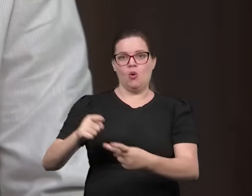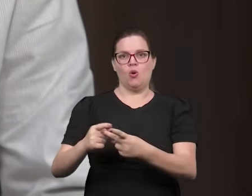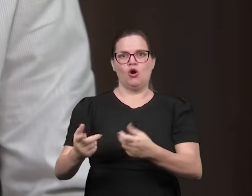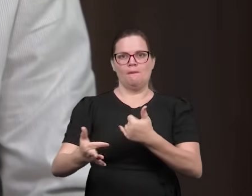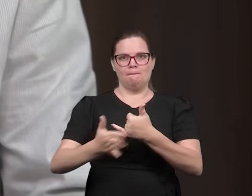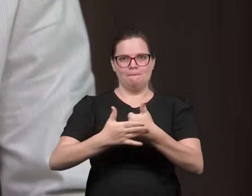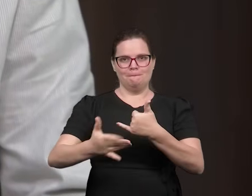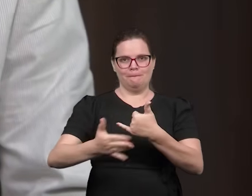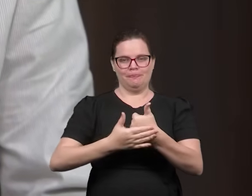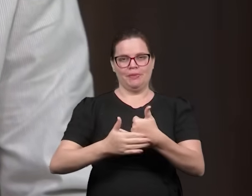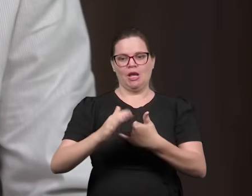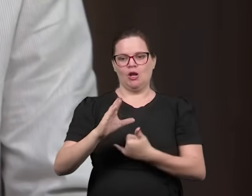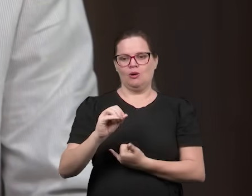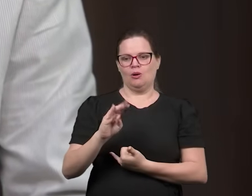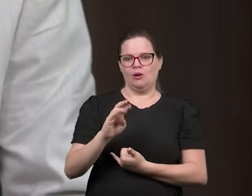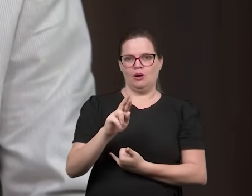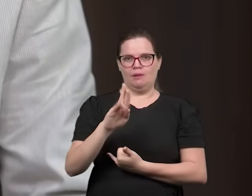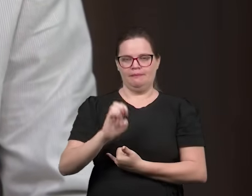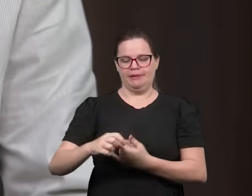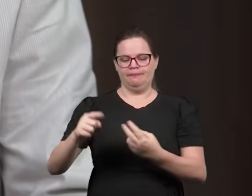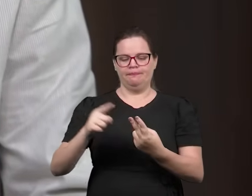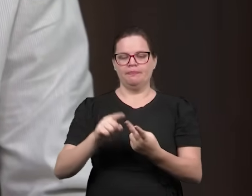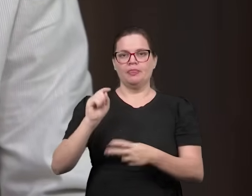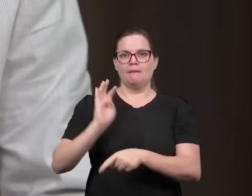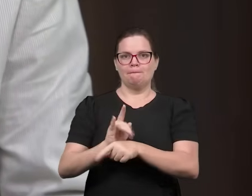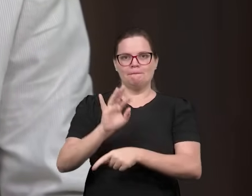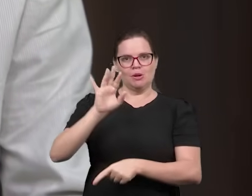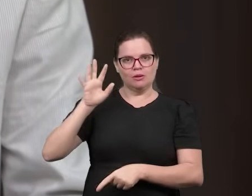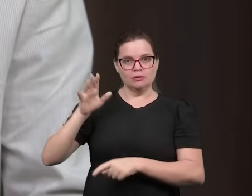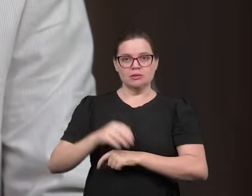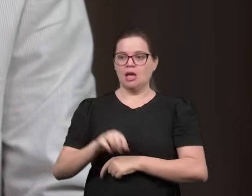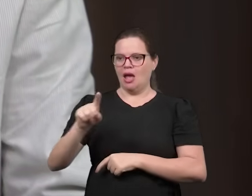ferramentas, o machado, a enxada,